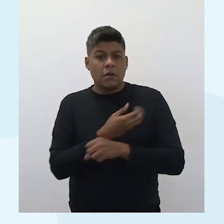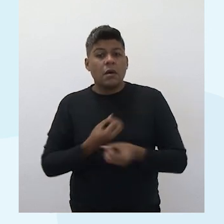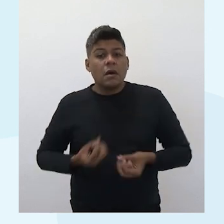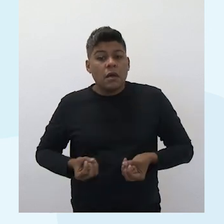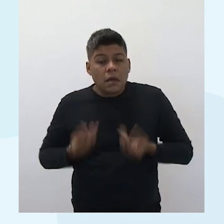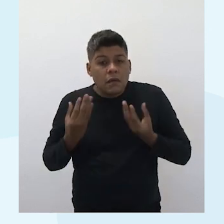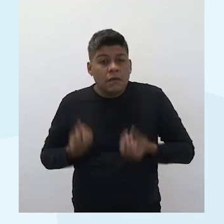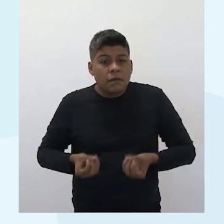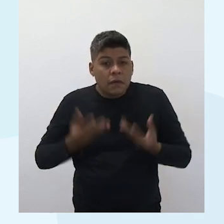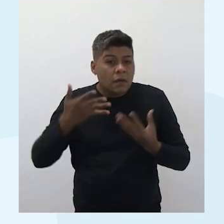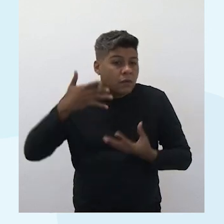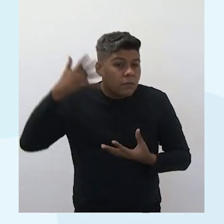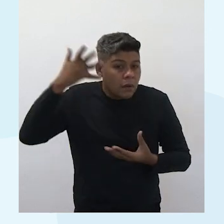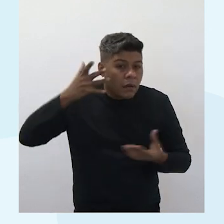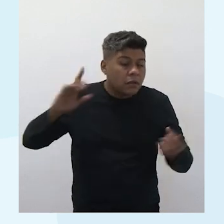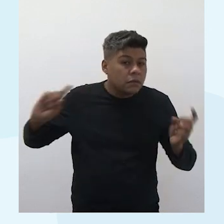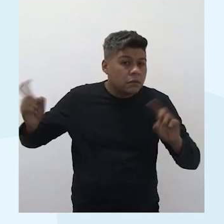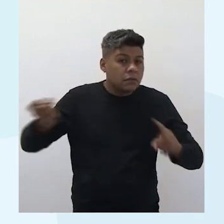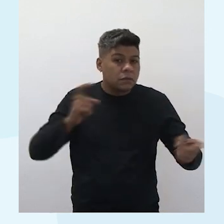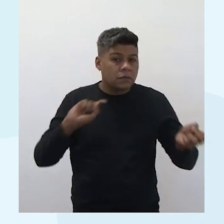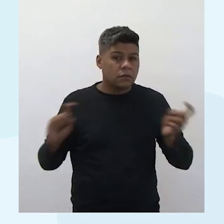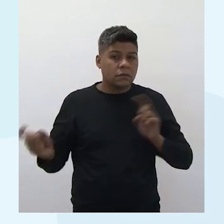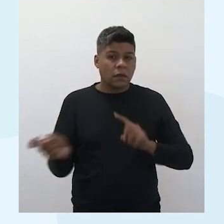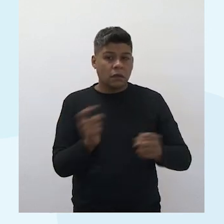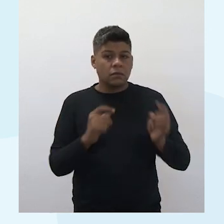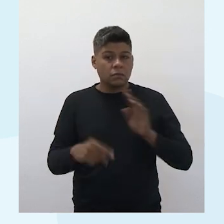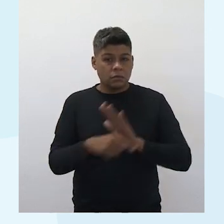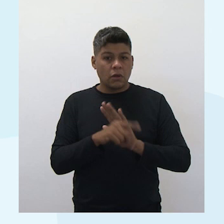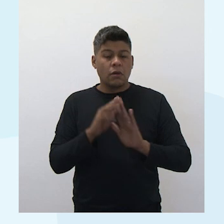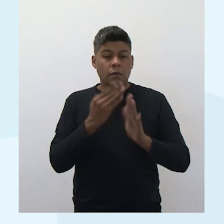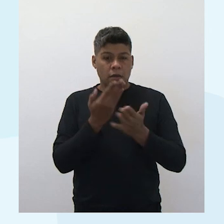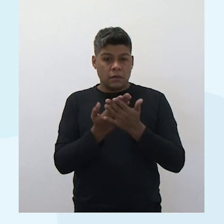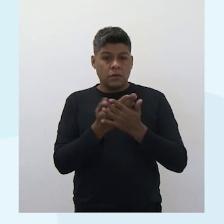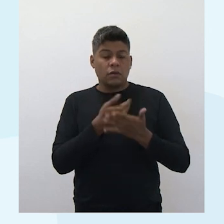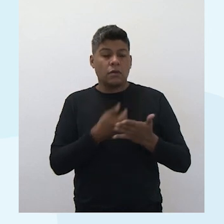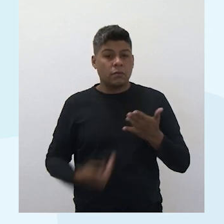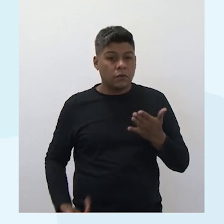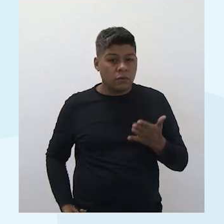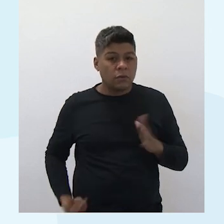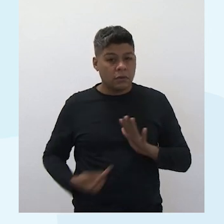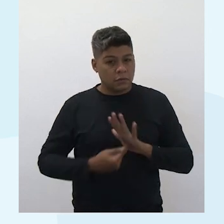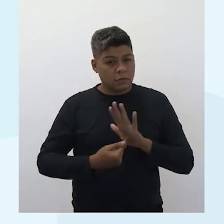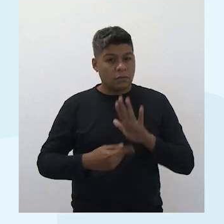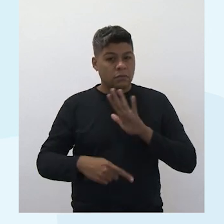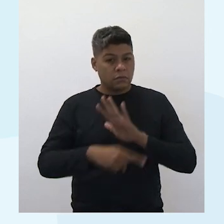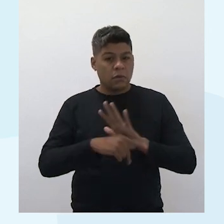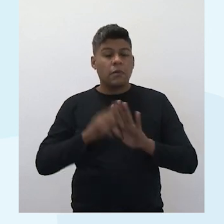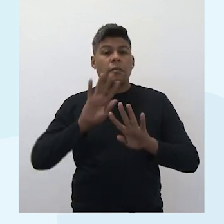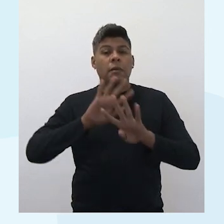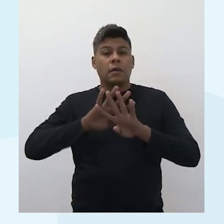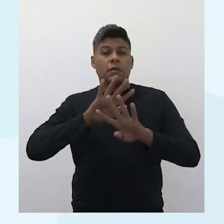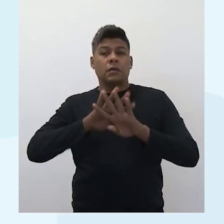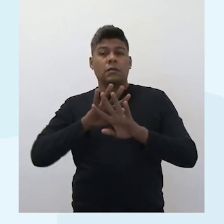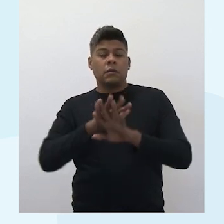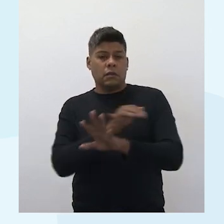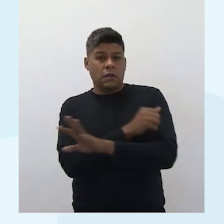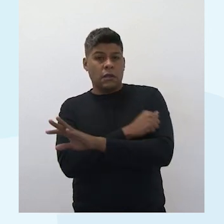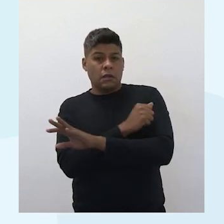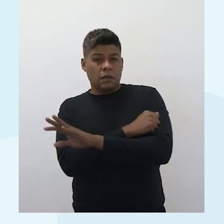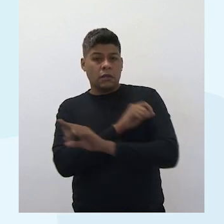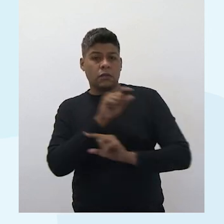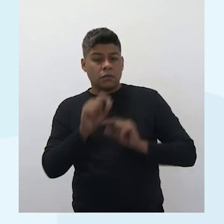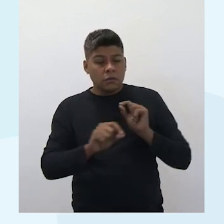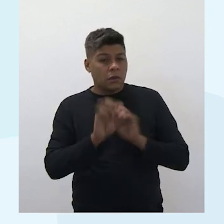em palestras, discussões, alunos excepcionais da escola pública que se destacam nas Olimpíadas Brasileiras de Matemática, alunos que realmente